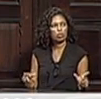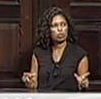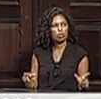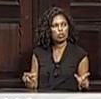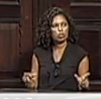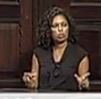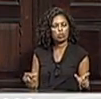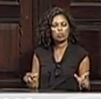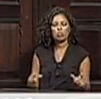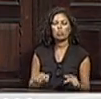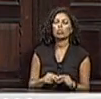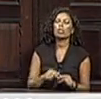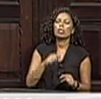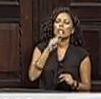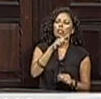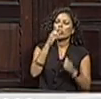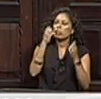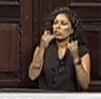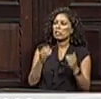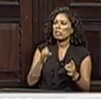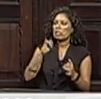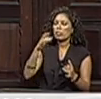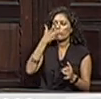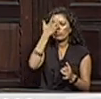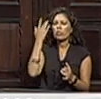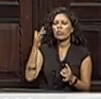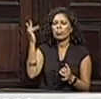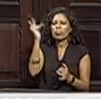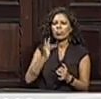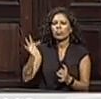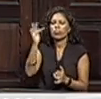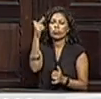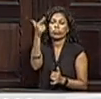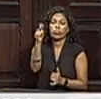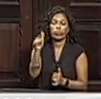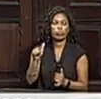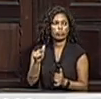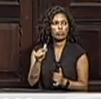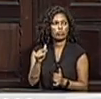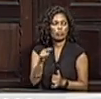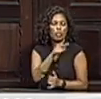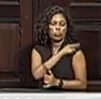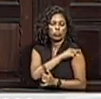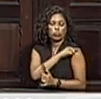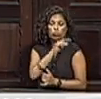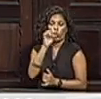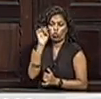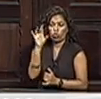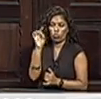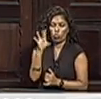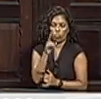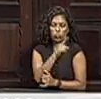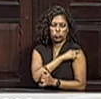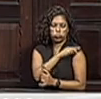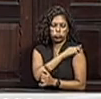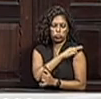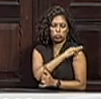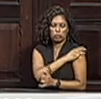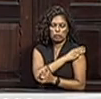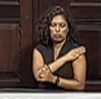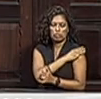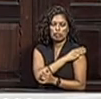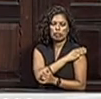do piso salarial. Como é que funciona? Você tem uma empresa que trabalha no